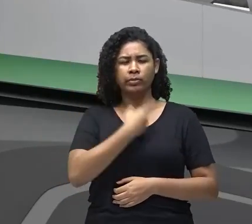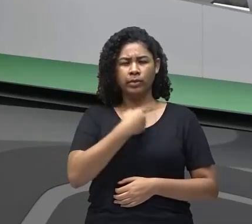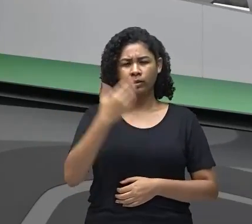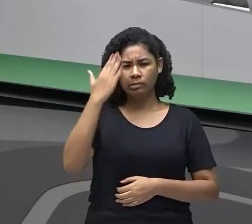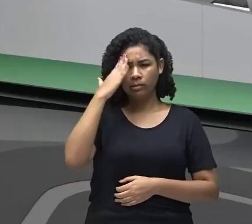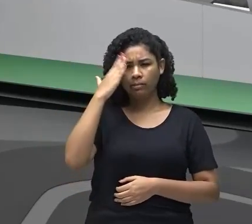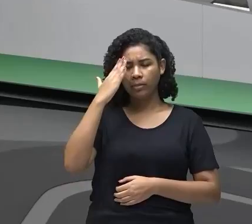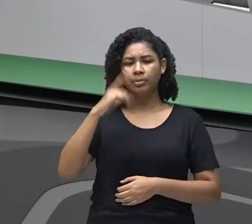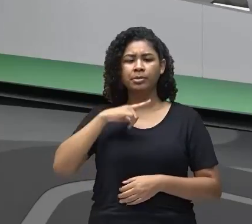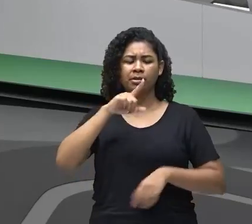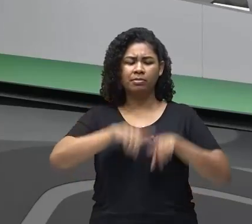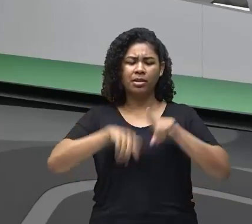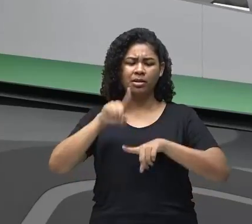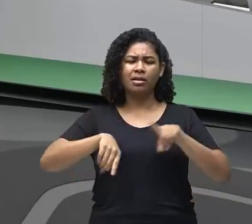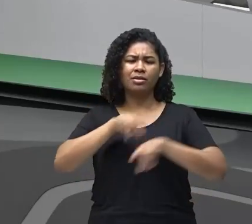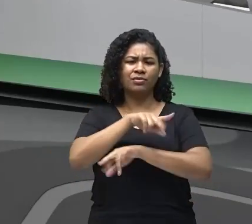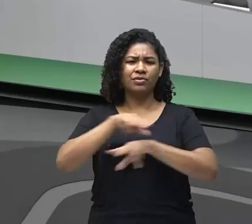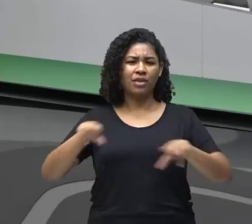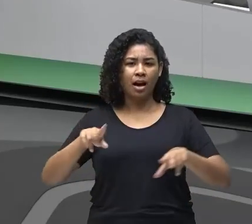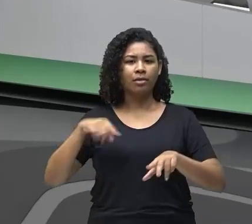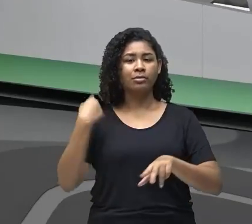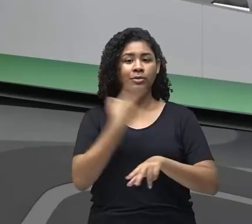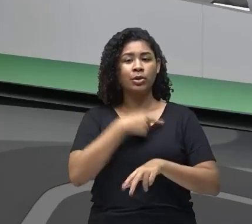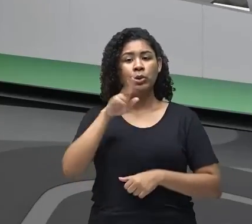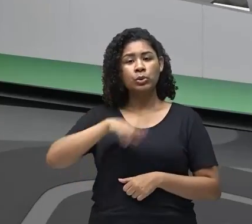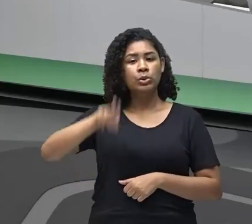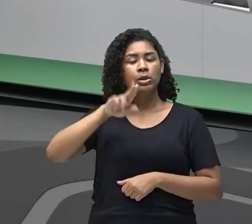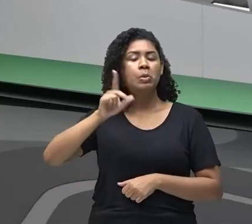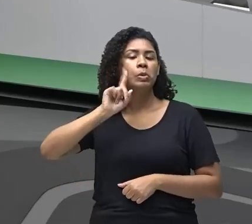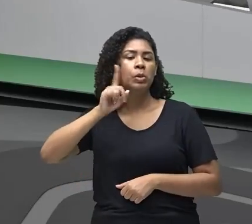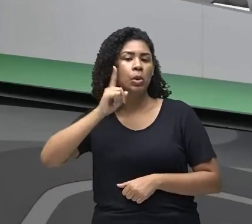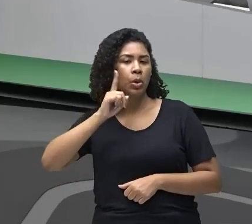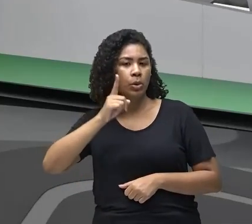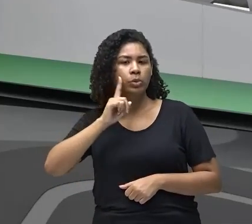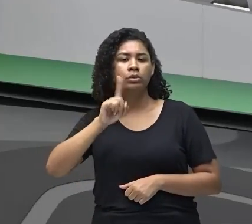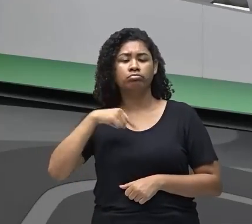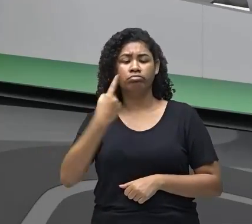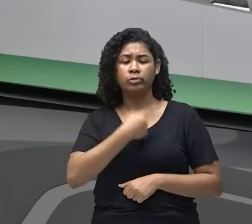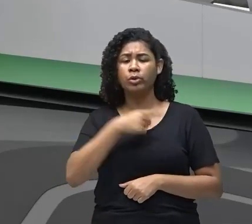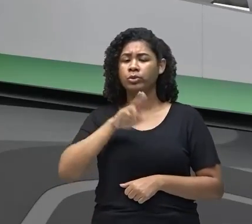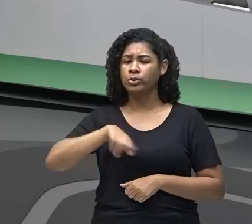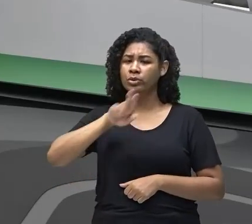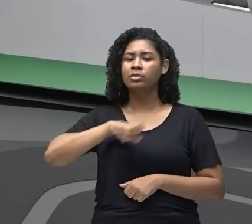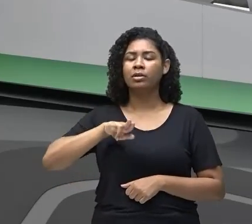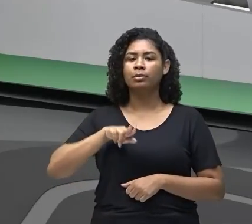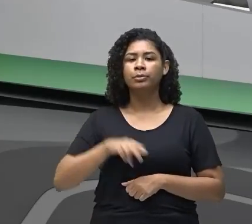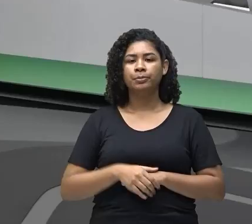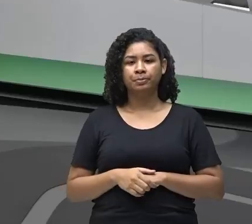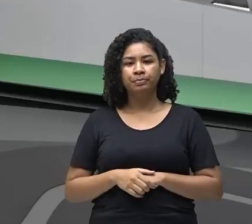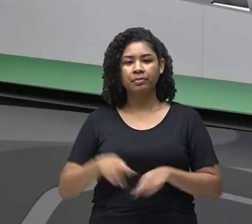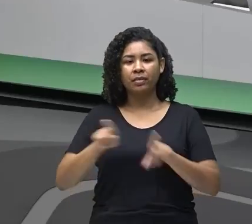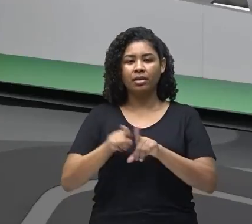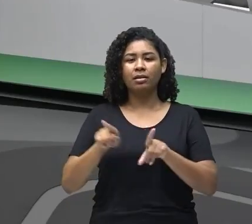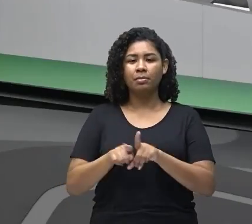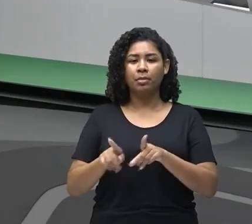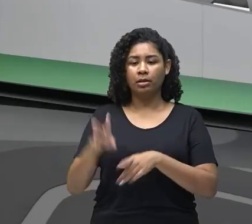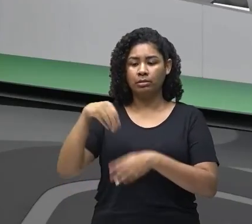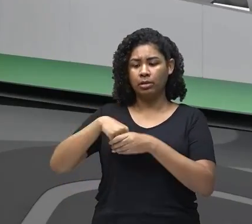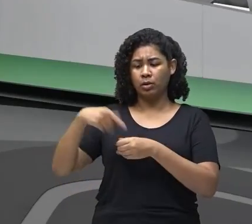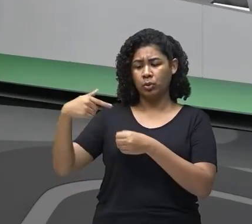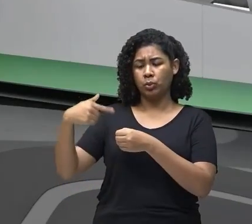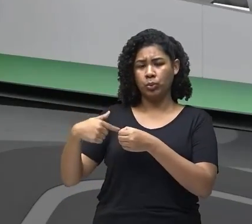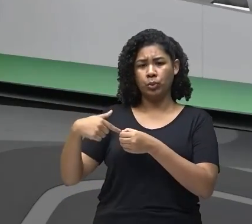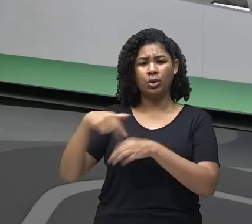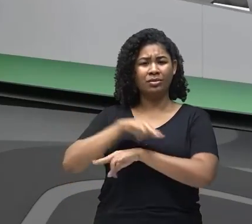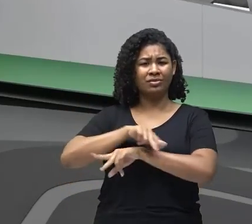vários materiais que fazem parte do nosso dia a dia, do nosso consumo. Está presente nos combustíveis, né, que a gente